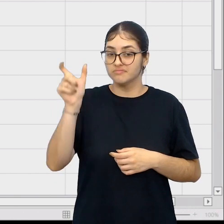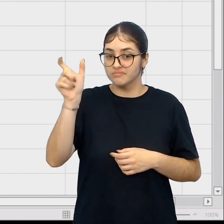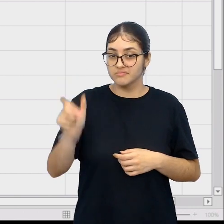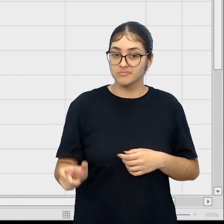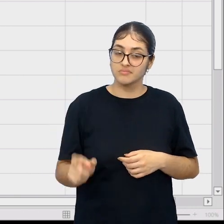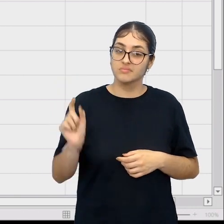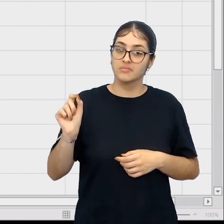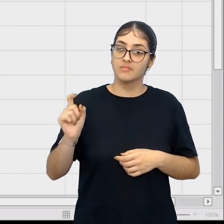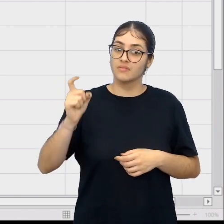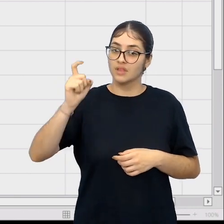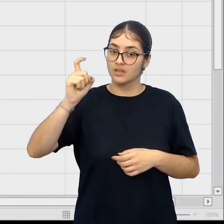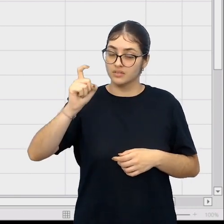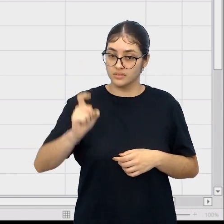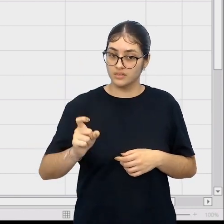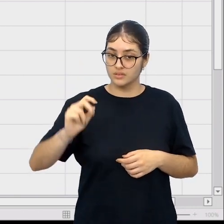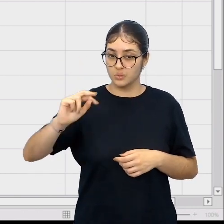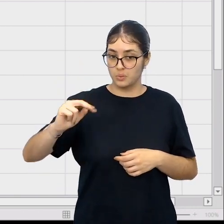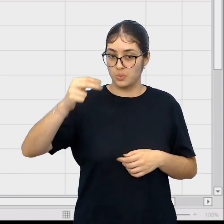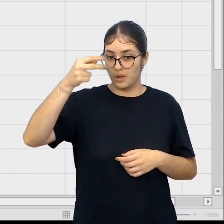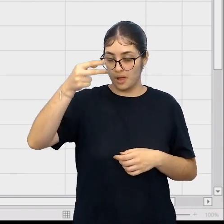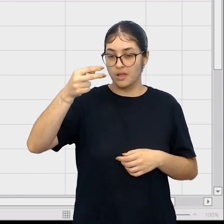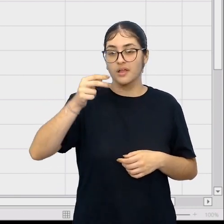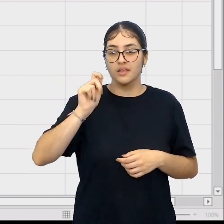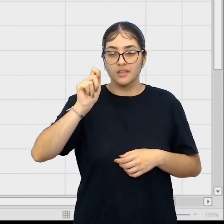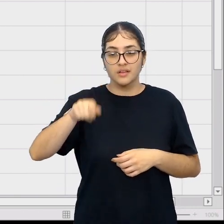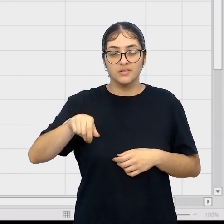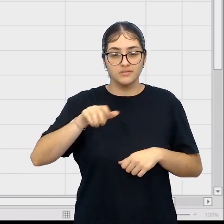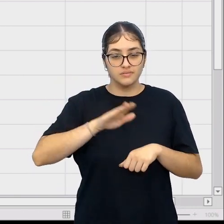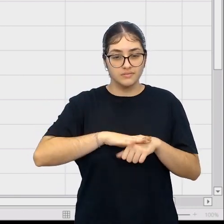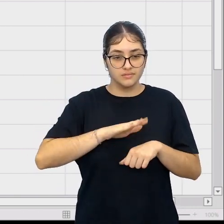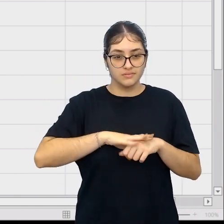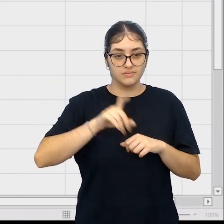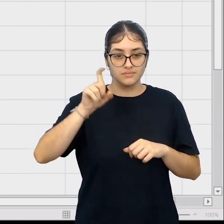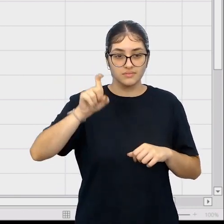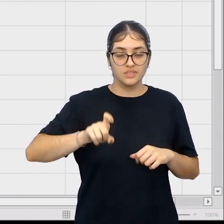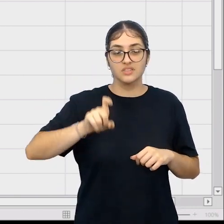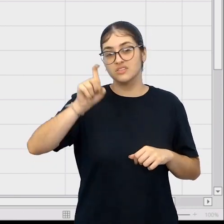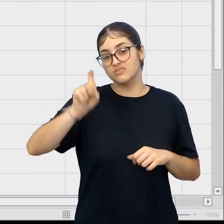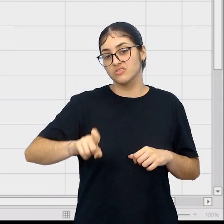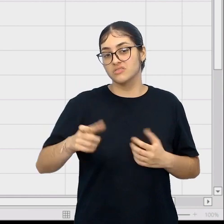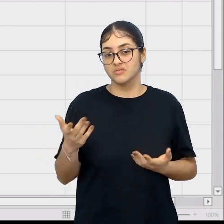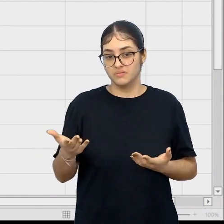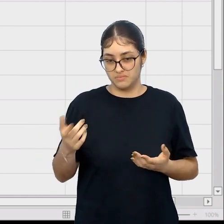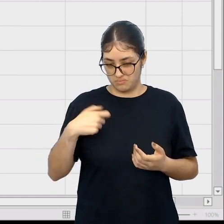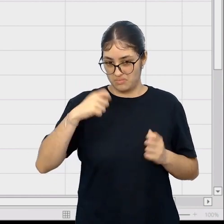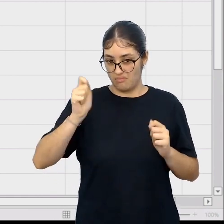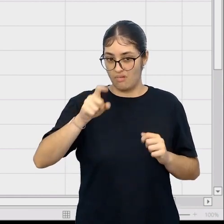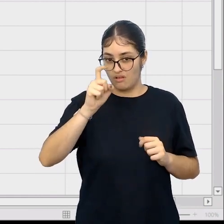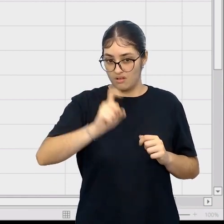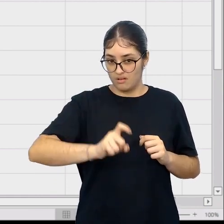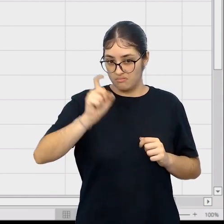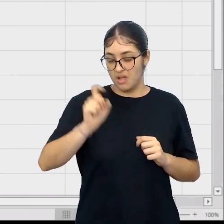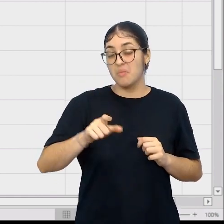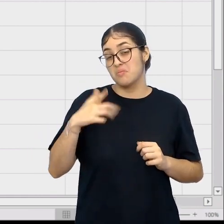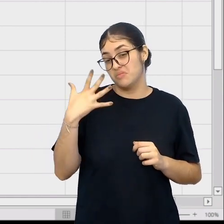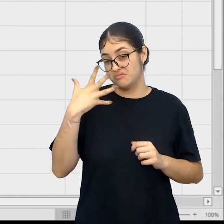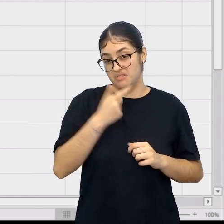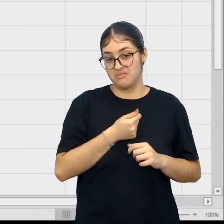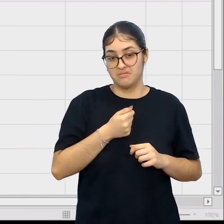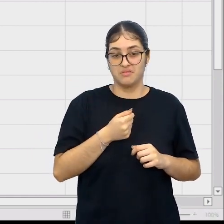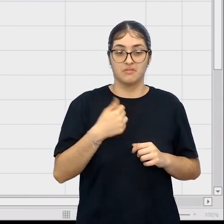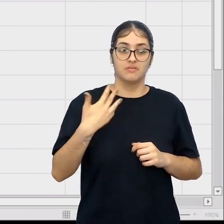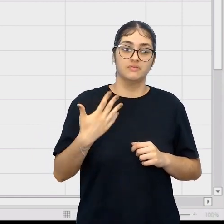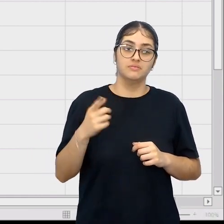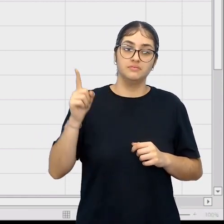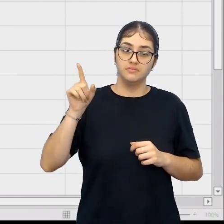coluna aí que a gente vai ter é o x ao quadrado, né, Roberto? Tá. Eu posso fazer x ao quadrado ou eu posso pôr xx? Pode. Posso pôr xx pra ficar mais bonitinho? Pode. Aqui vai